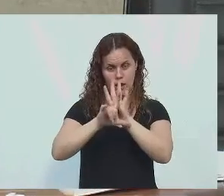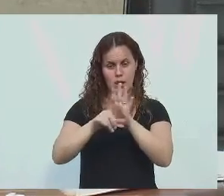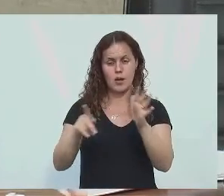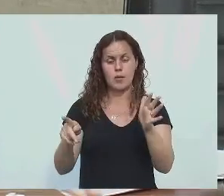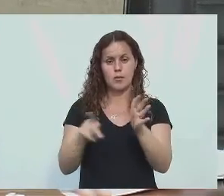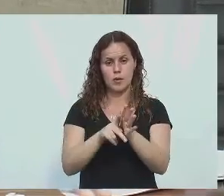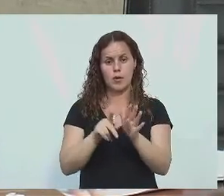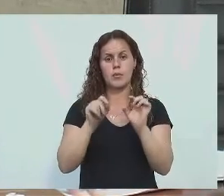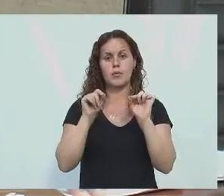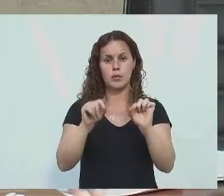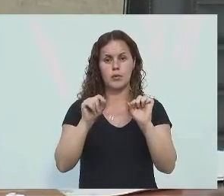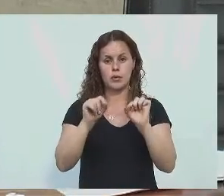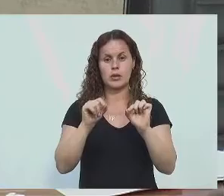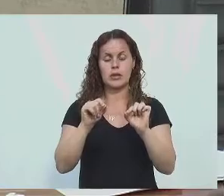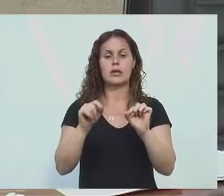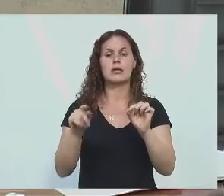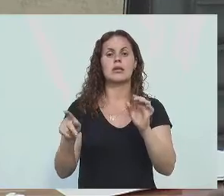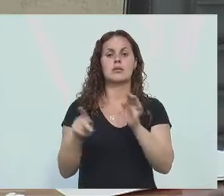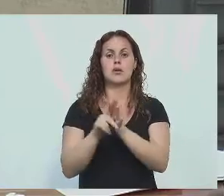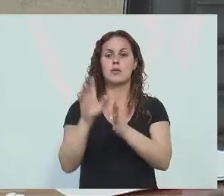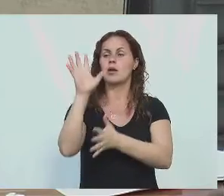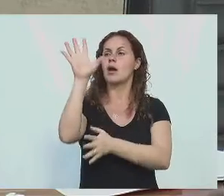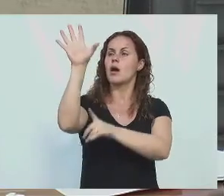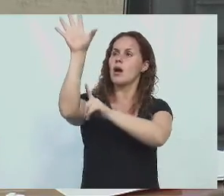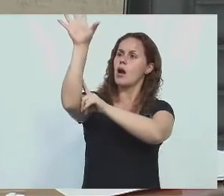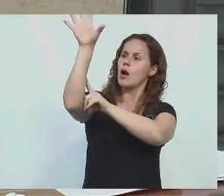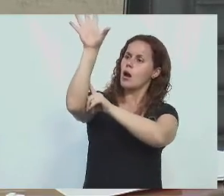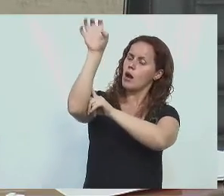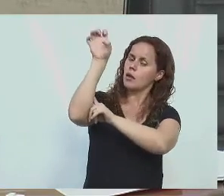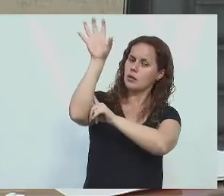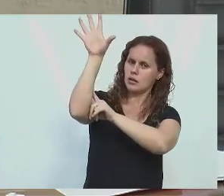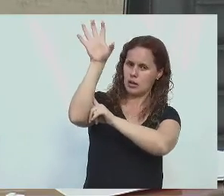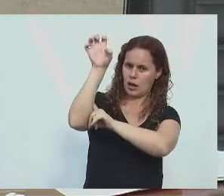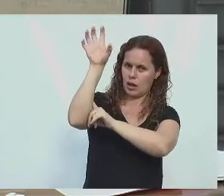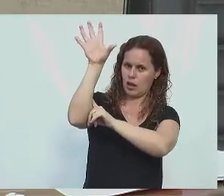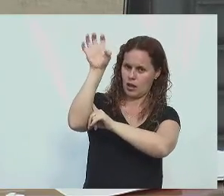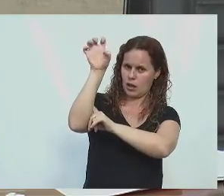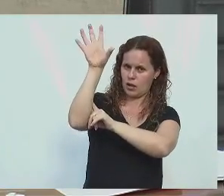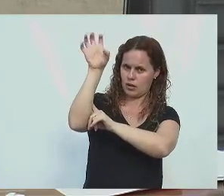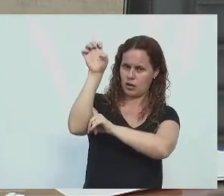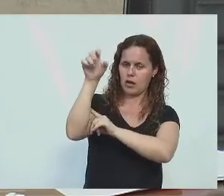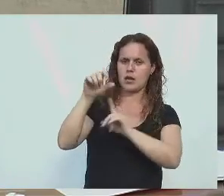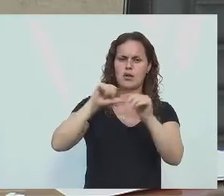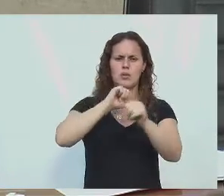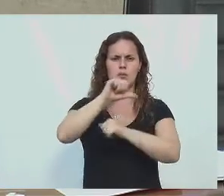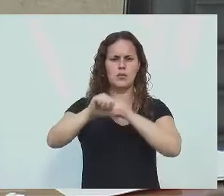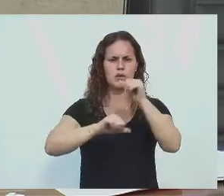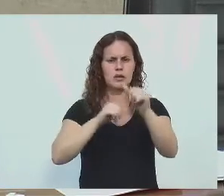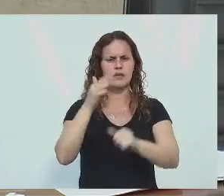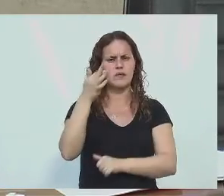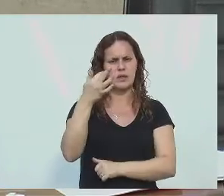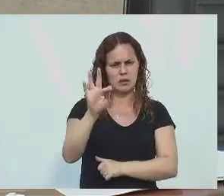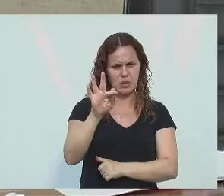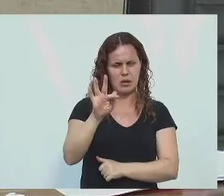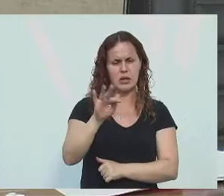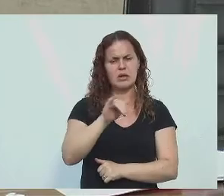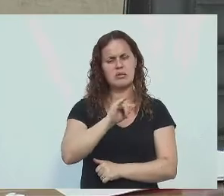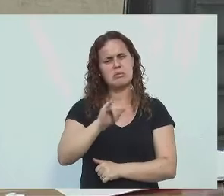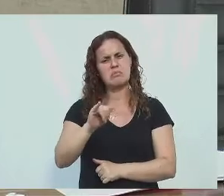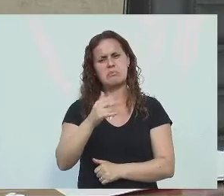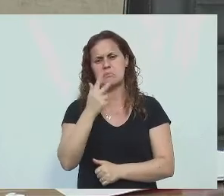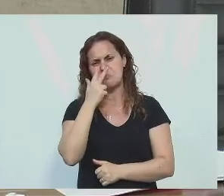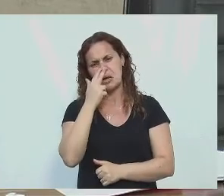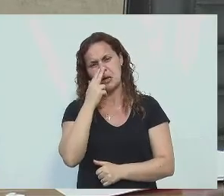concessão para instalação de antenas. Essa legislação ela passou por mudança federal, se eu não me engano,